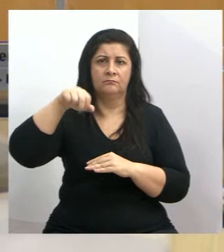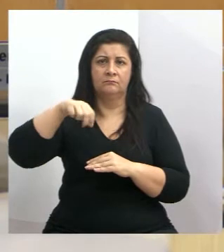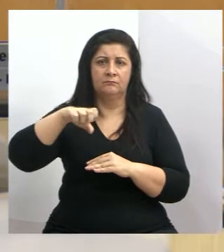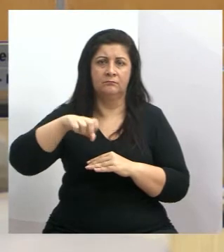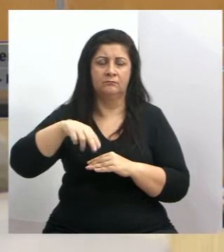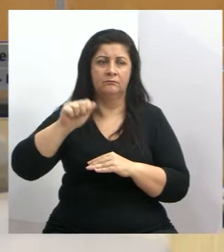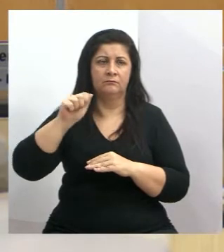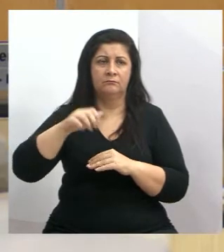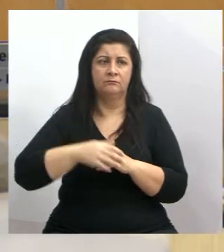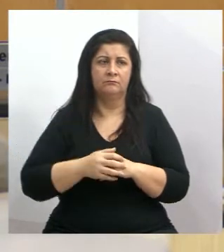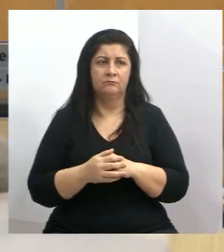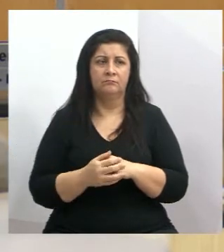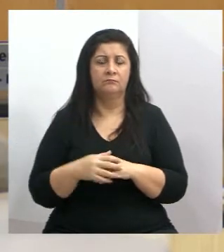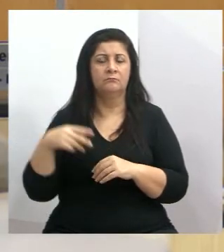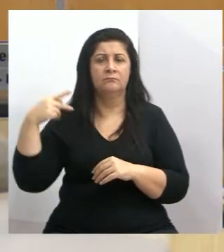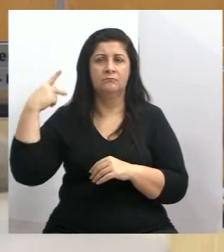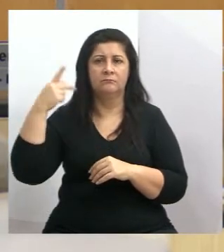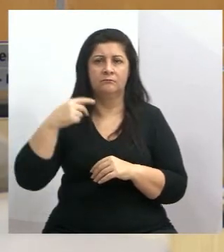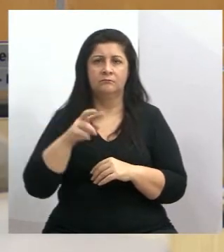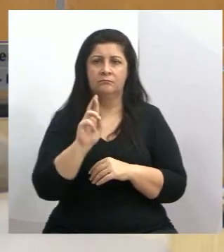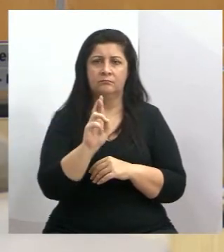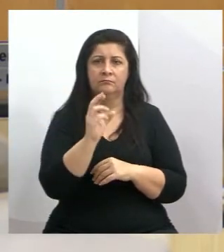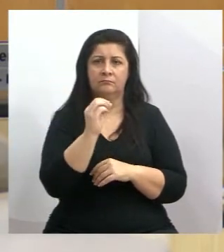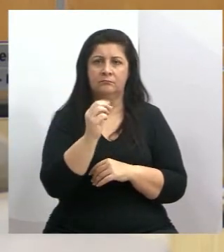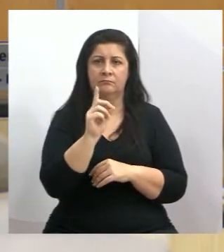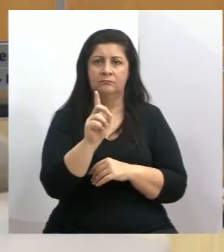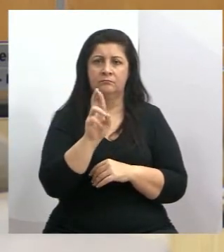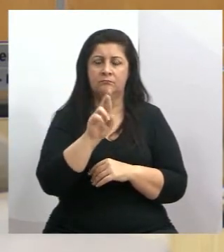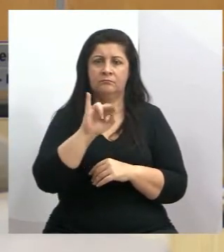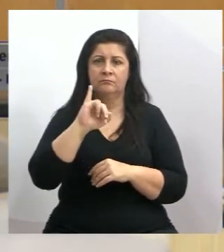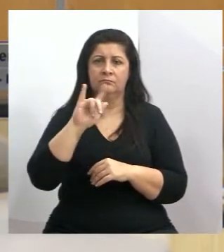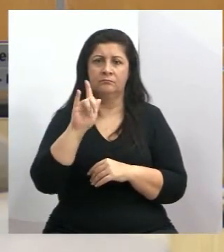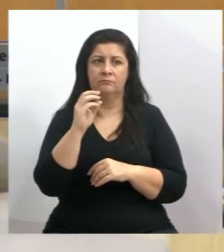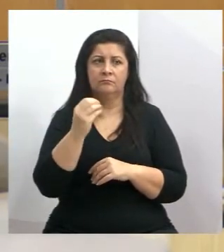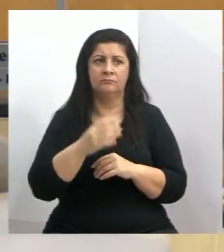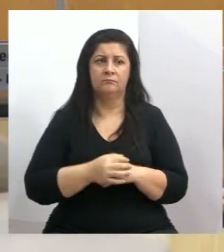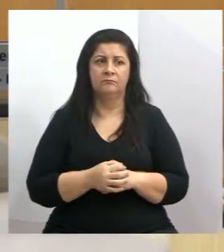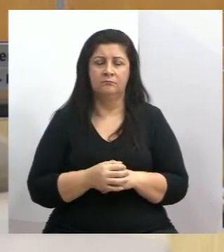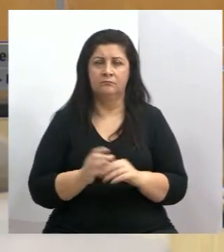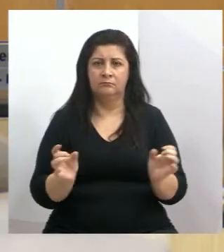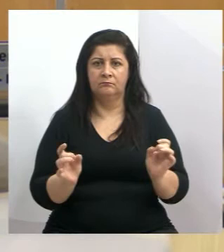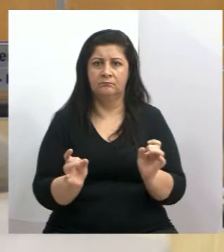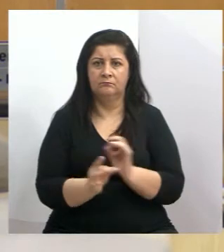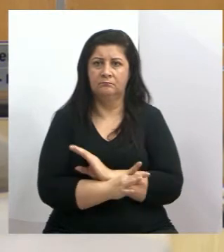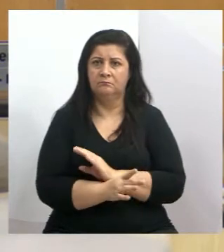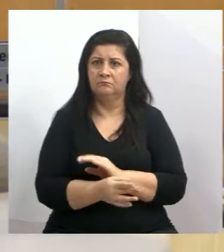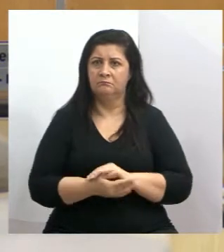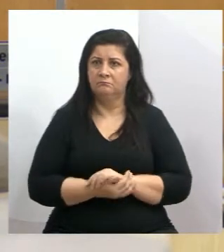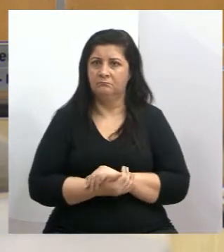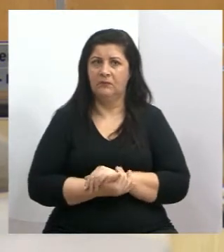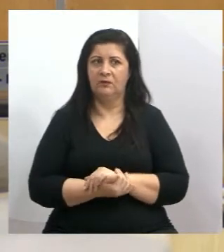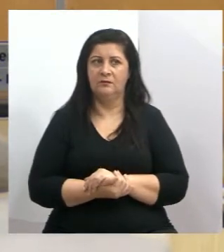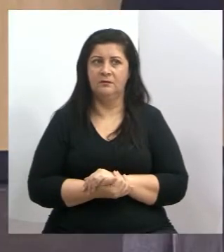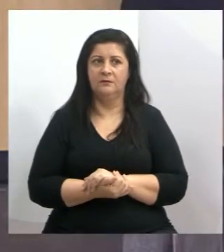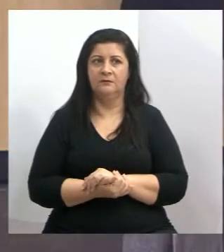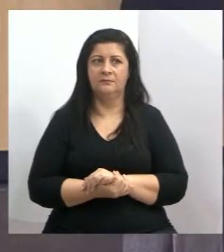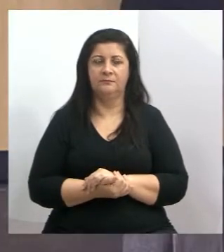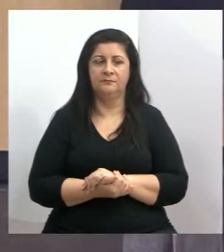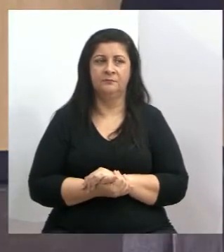autoria Vereador Rodrigo Salomon seu presidente não temos mais requerimento